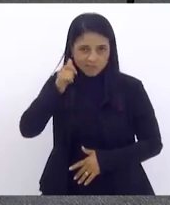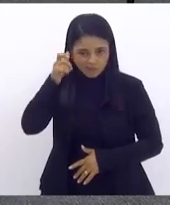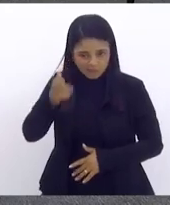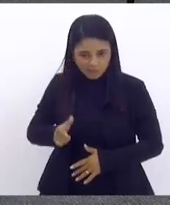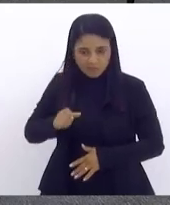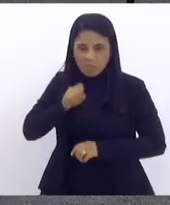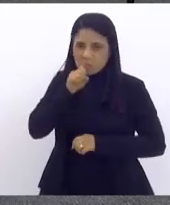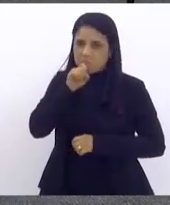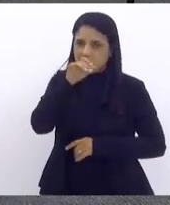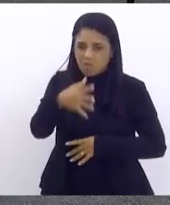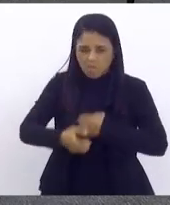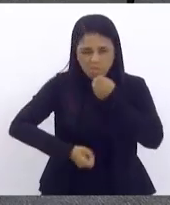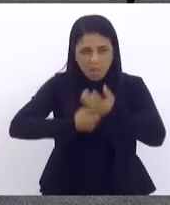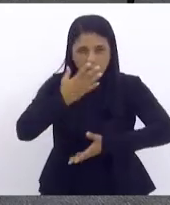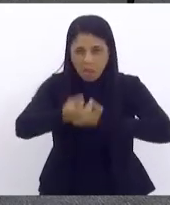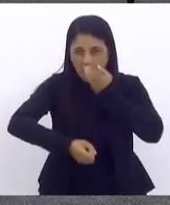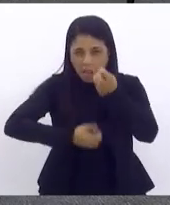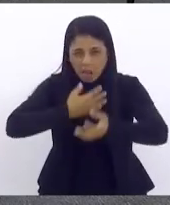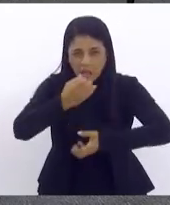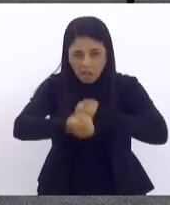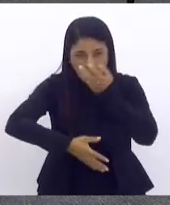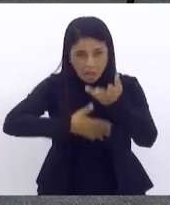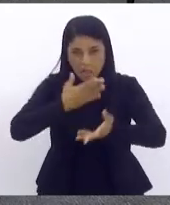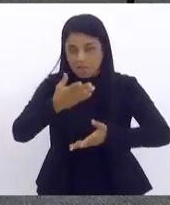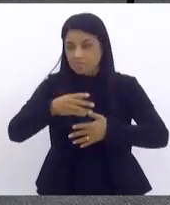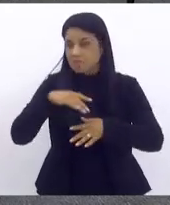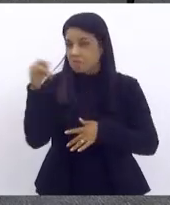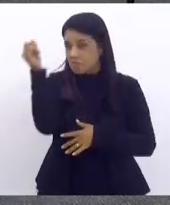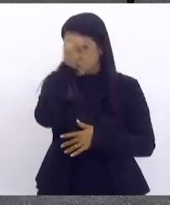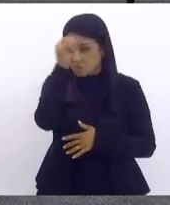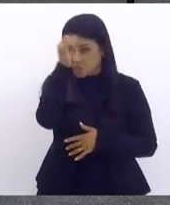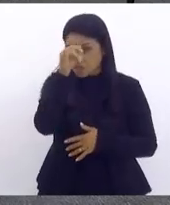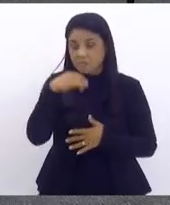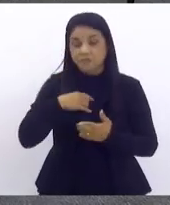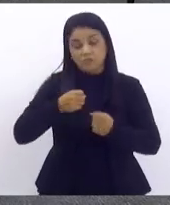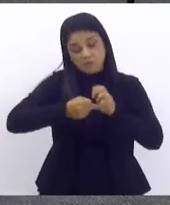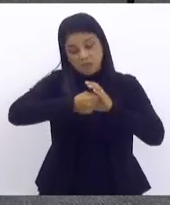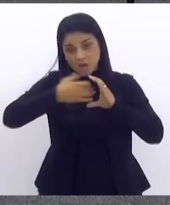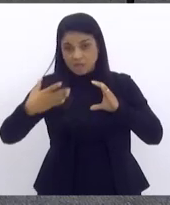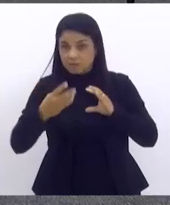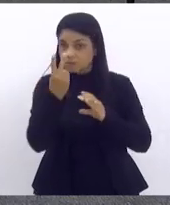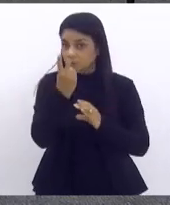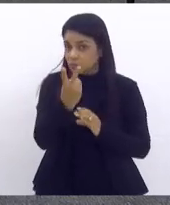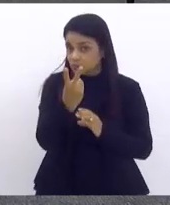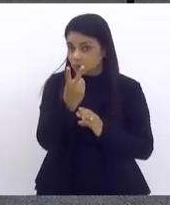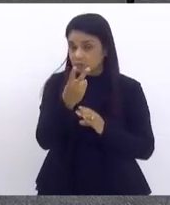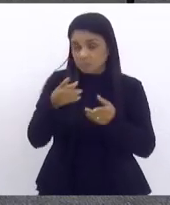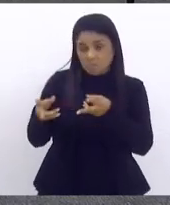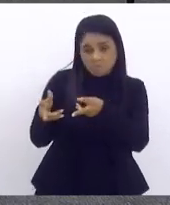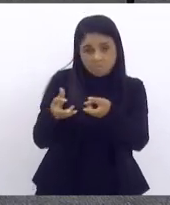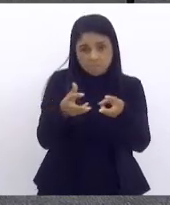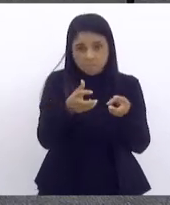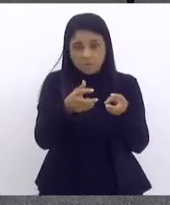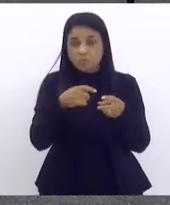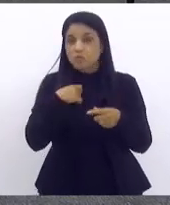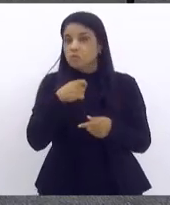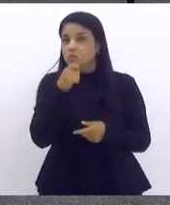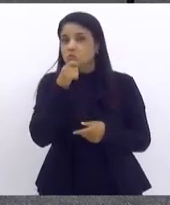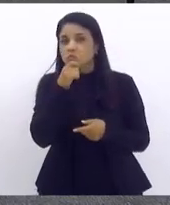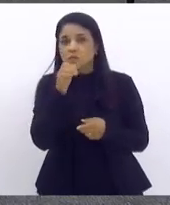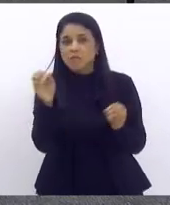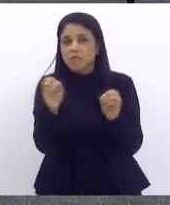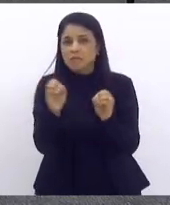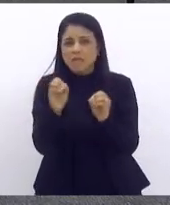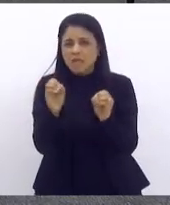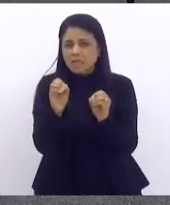pauta importante como essa, a gente percebe duas características. A primeira delas, não há uma linha sequer por parte